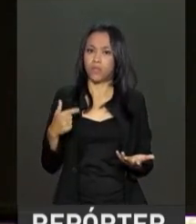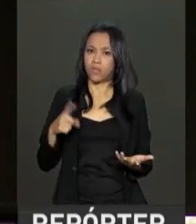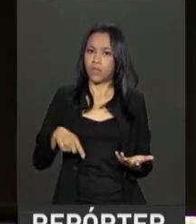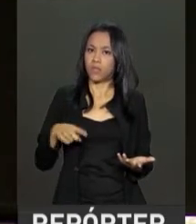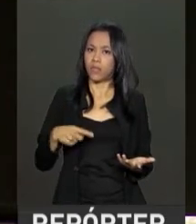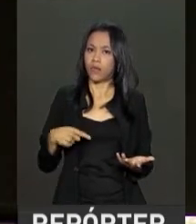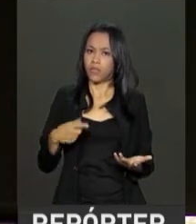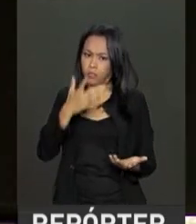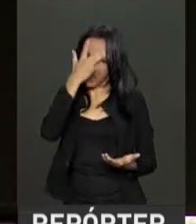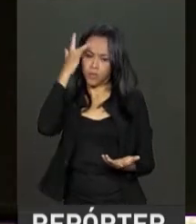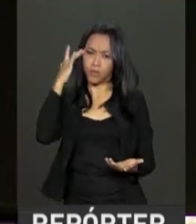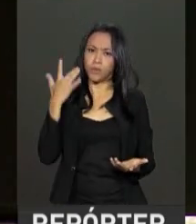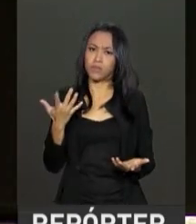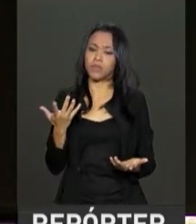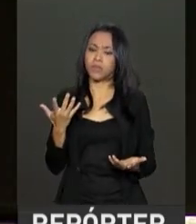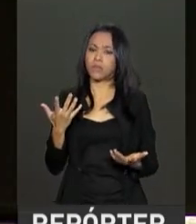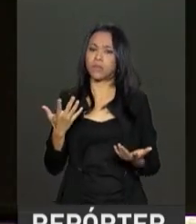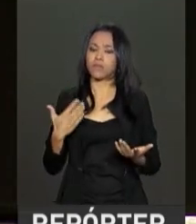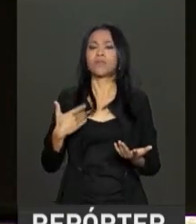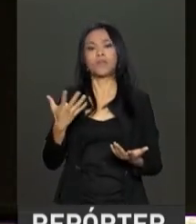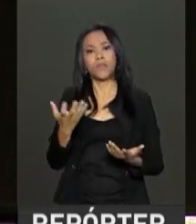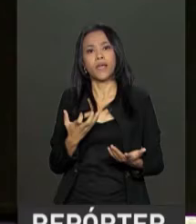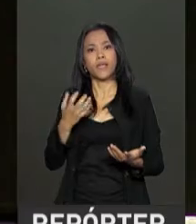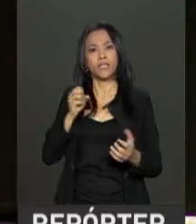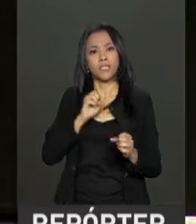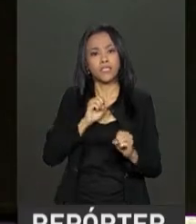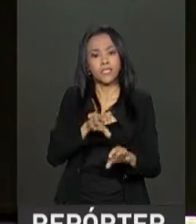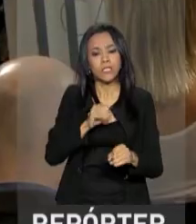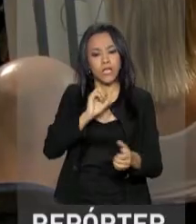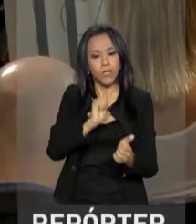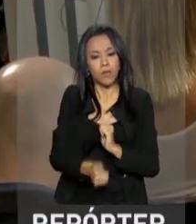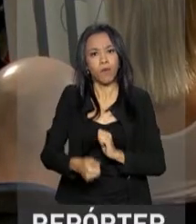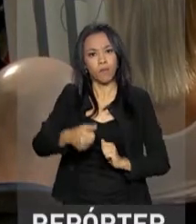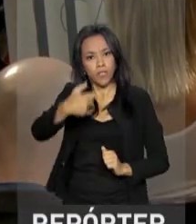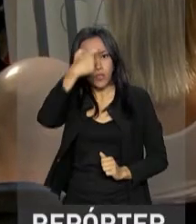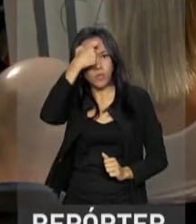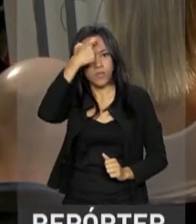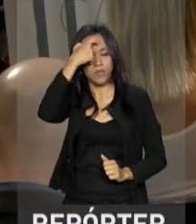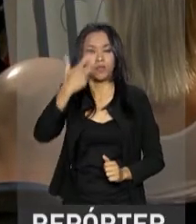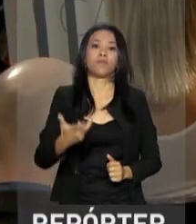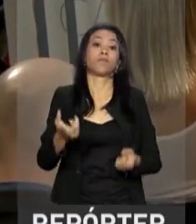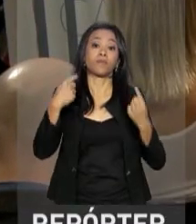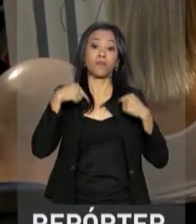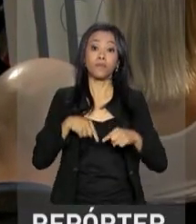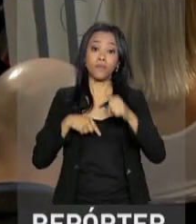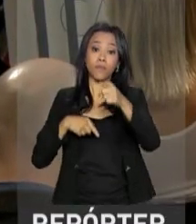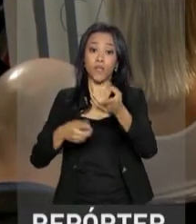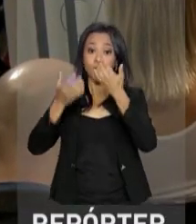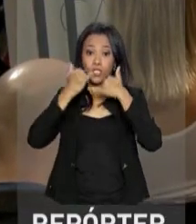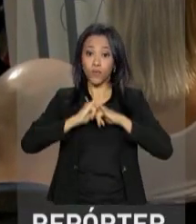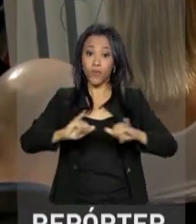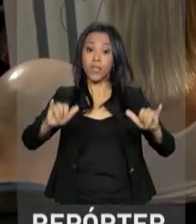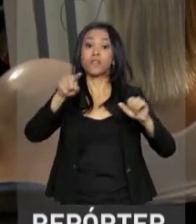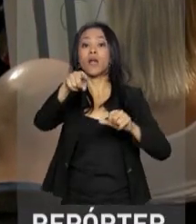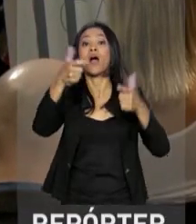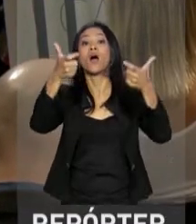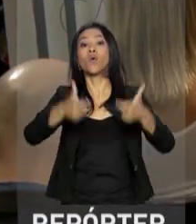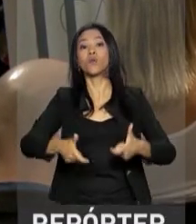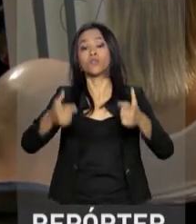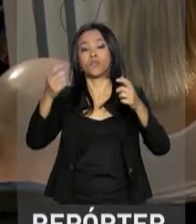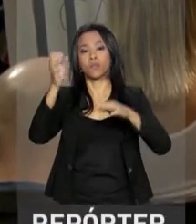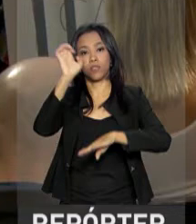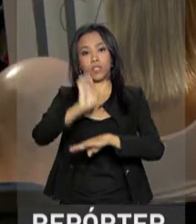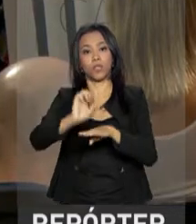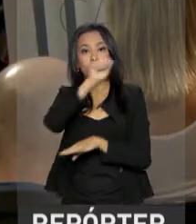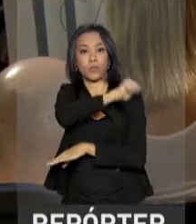de pessoas que querem formar atletas e cidadãos a campanha lançada no parque olímpico da barra no rio de janeiro